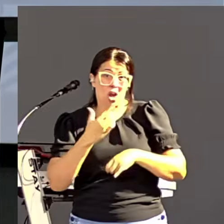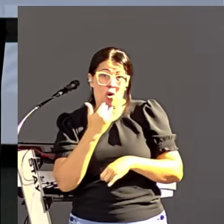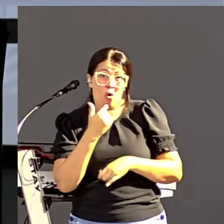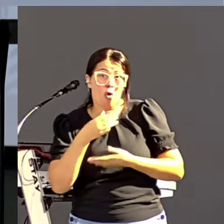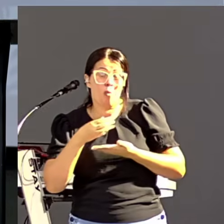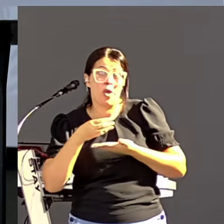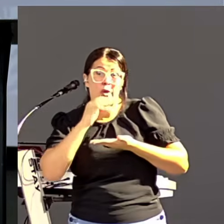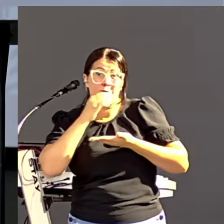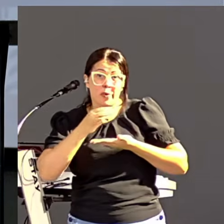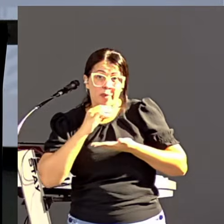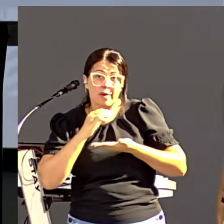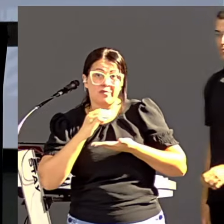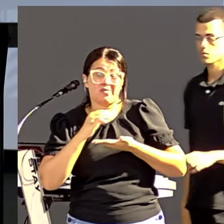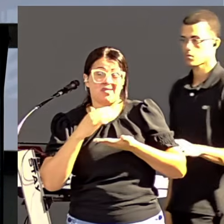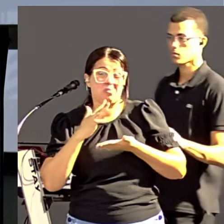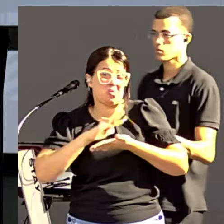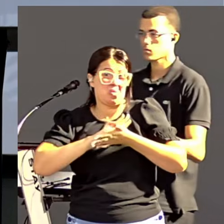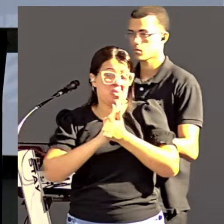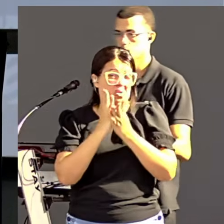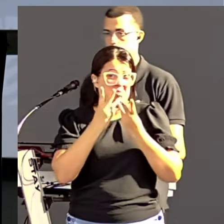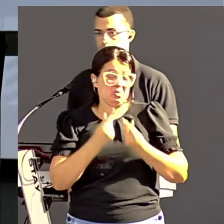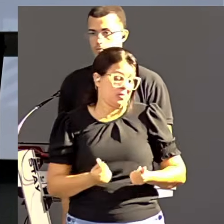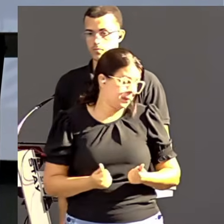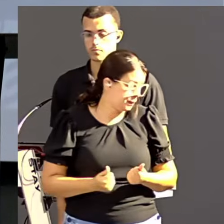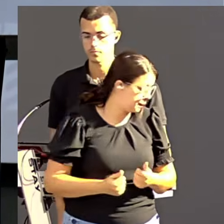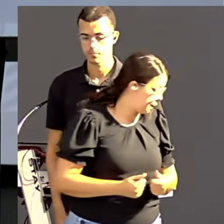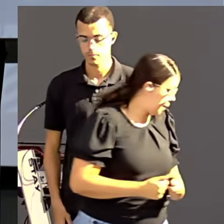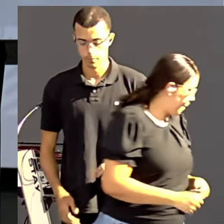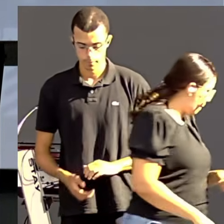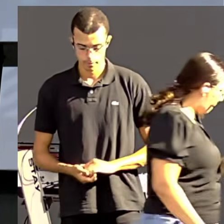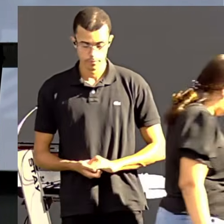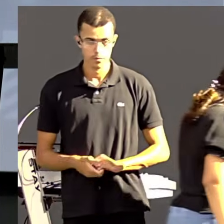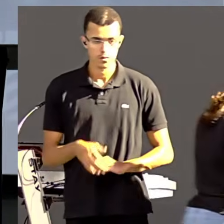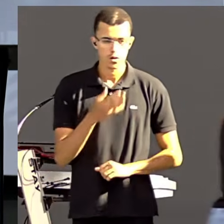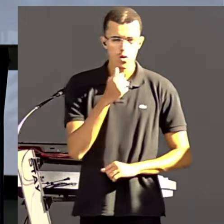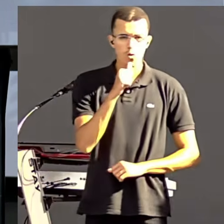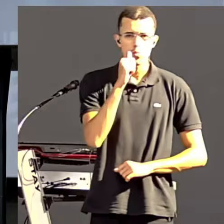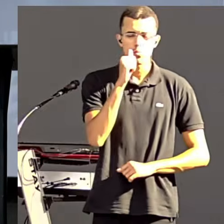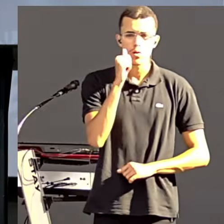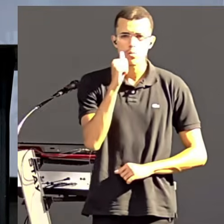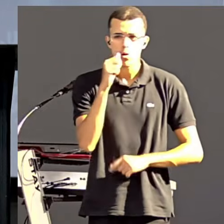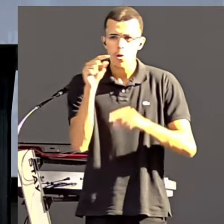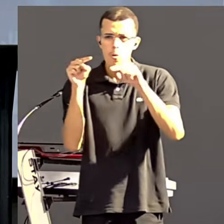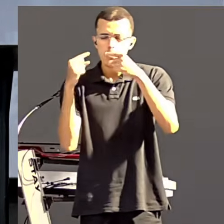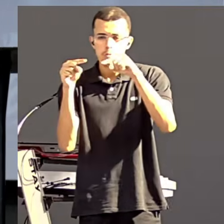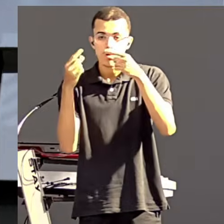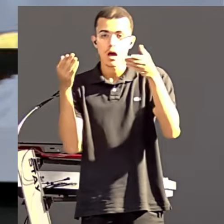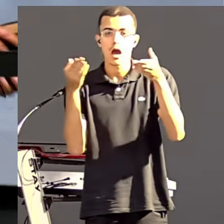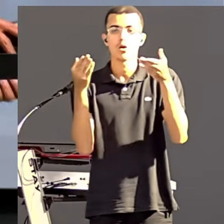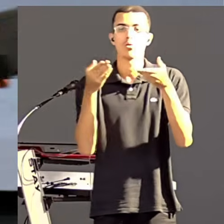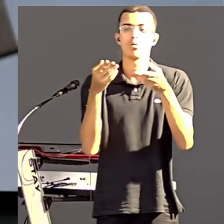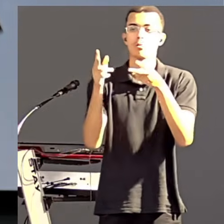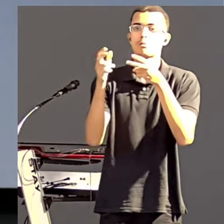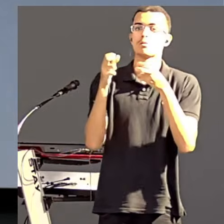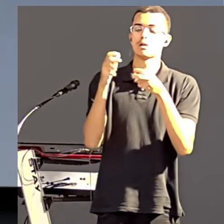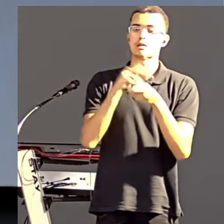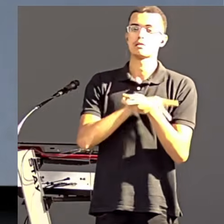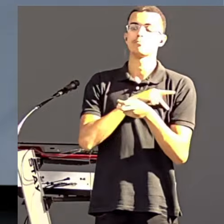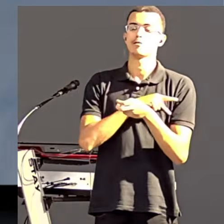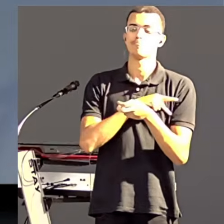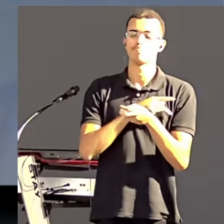bebe indignamente, come e bebe para a sua própria condenação. Aí agora vem o alerta de Paulo,